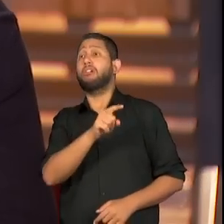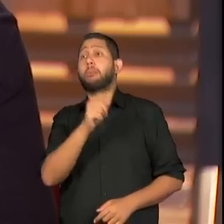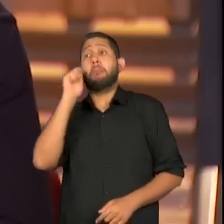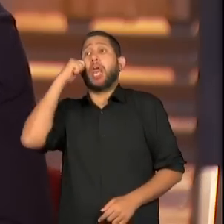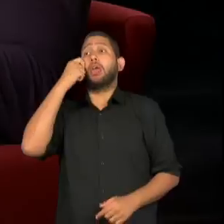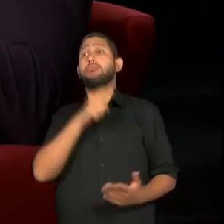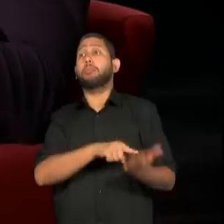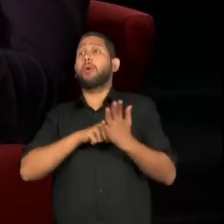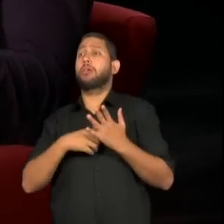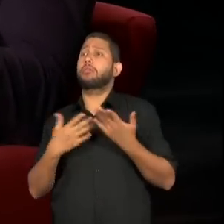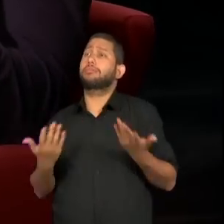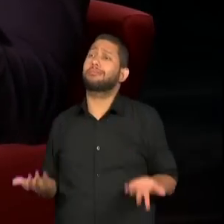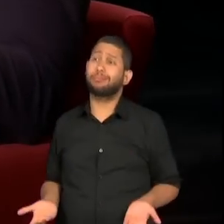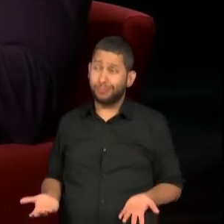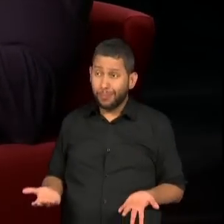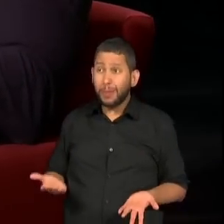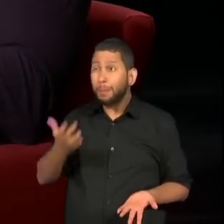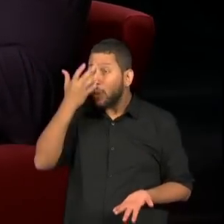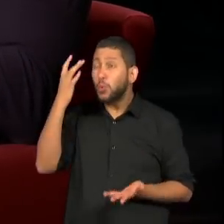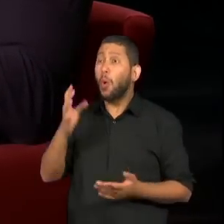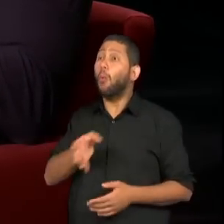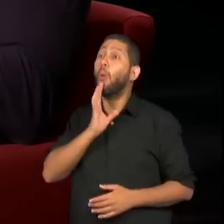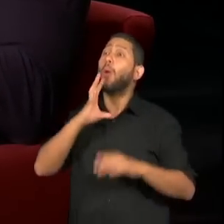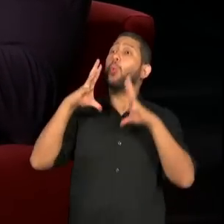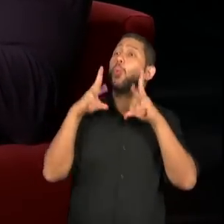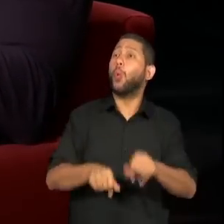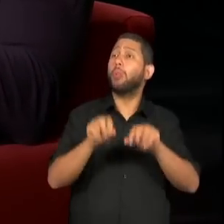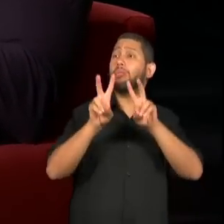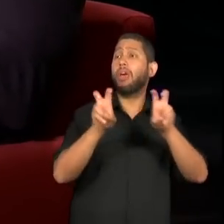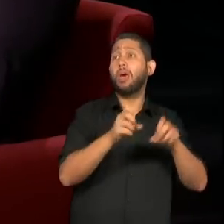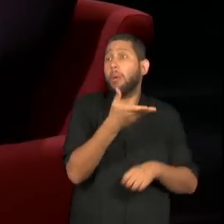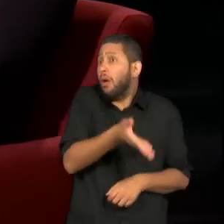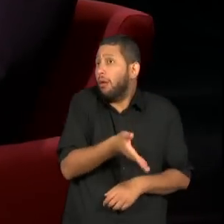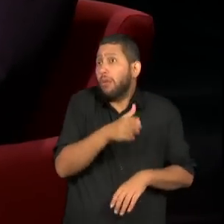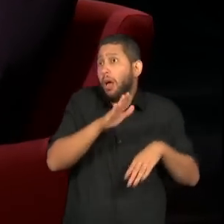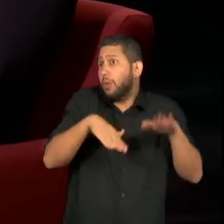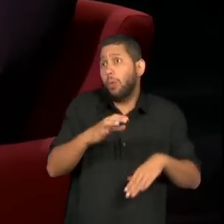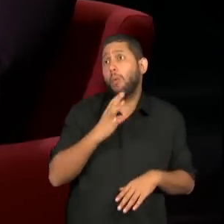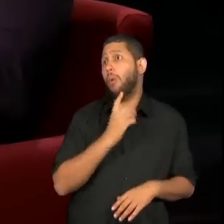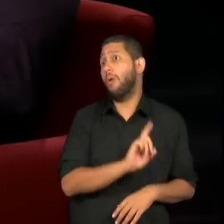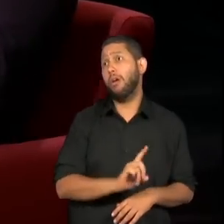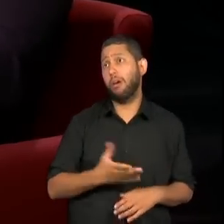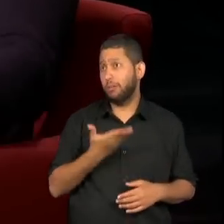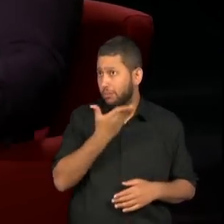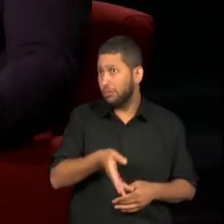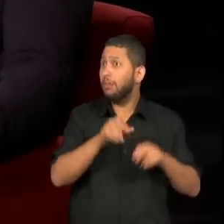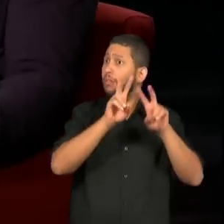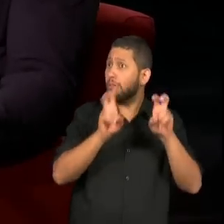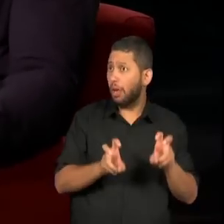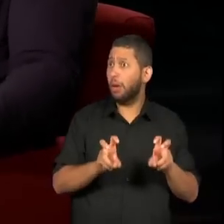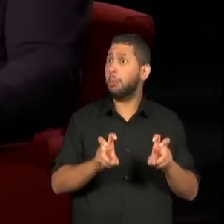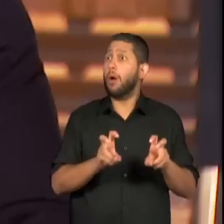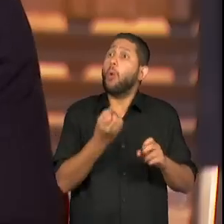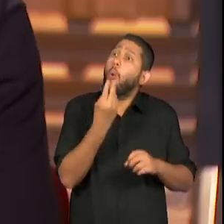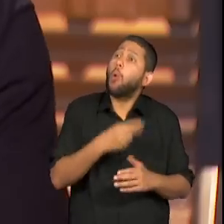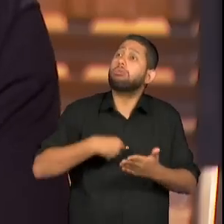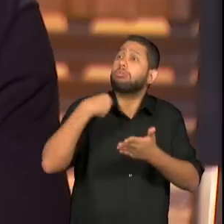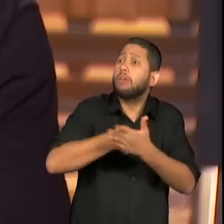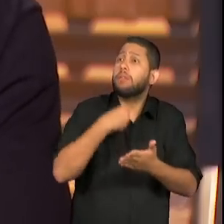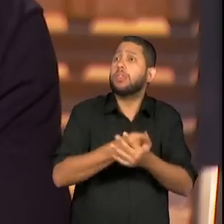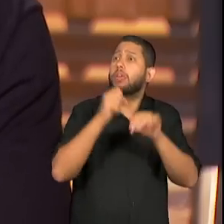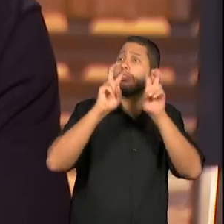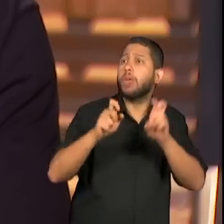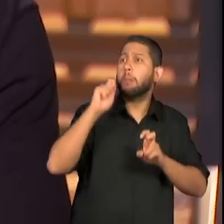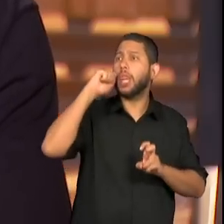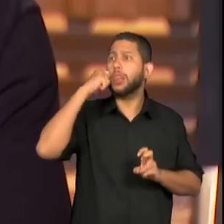capacidade, né, de opinar sobre todos os assuntos e às vezes também até defender uma causa comum que é nossa, né, que é a causa negra